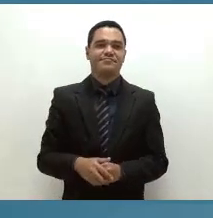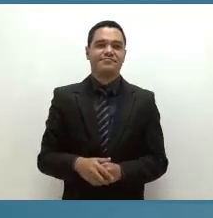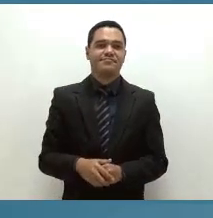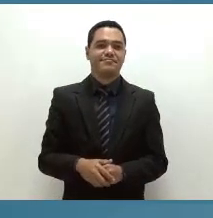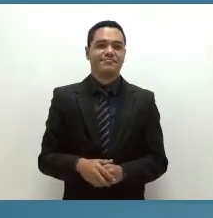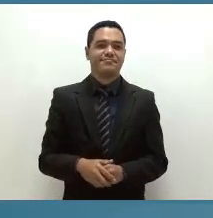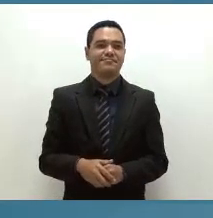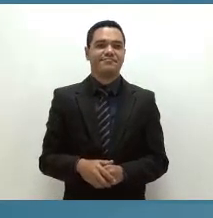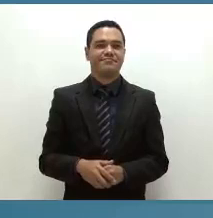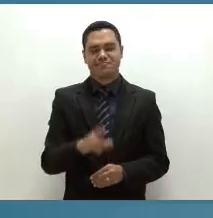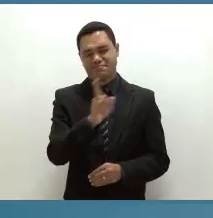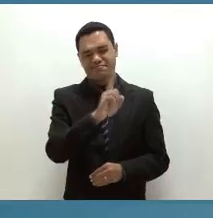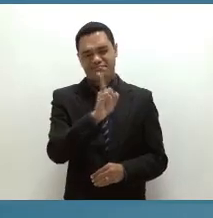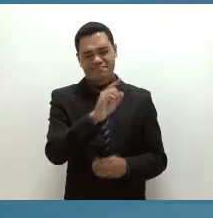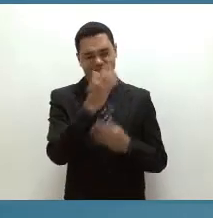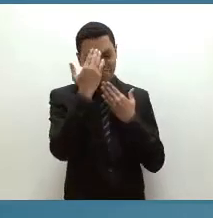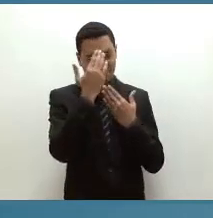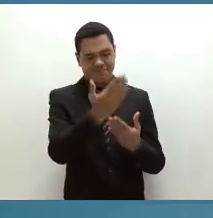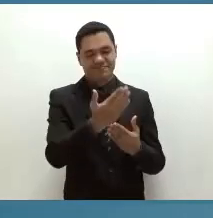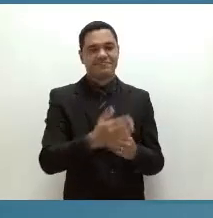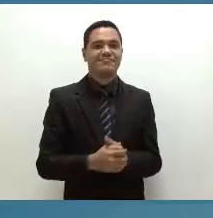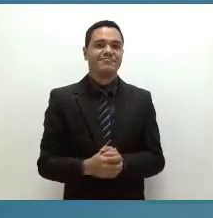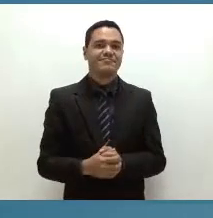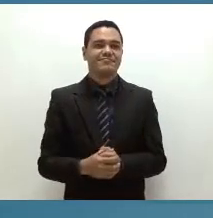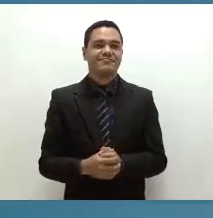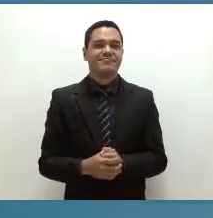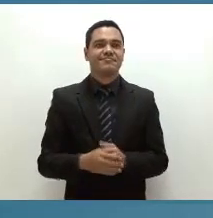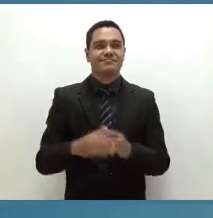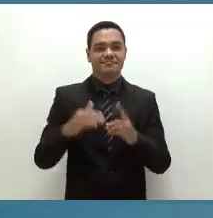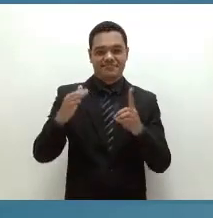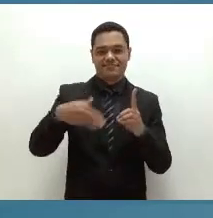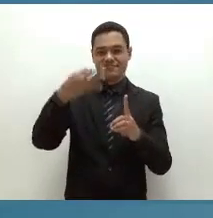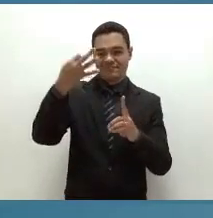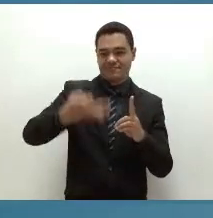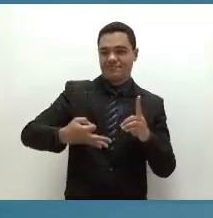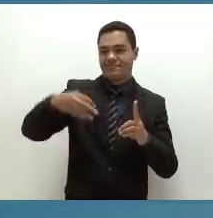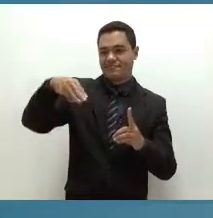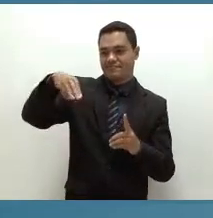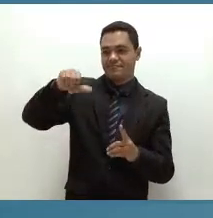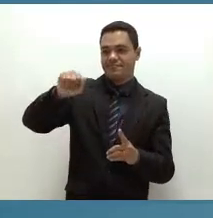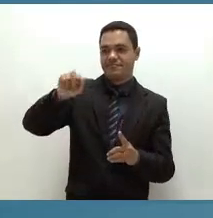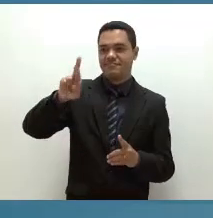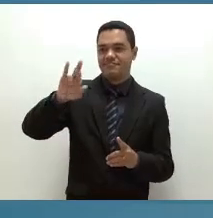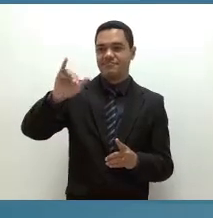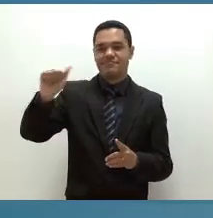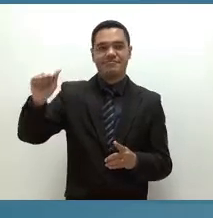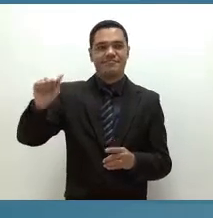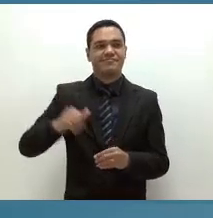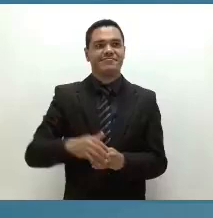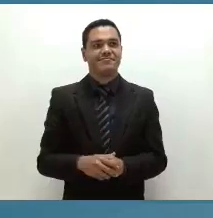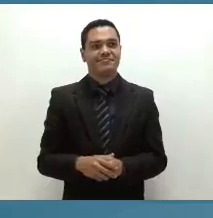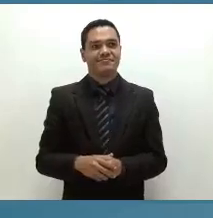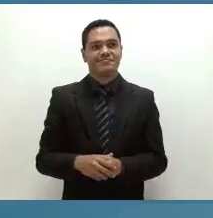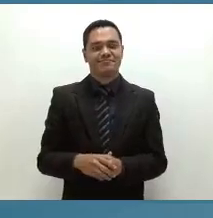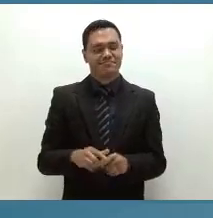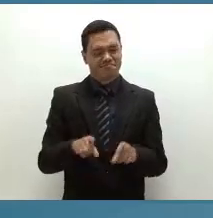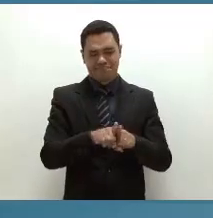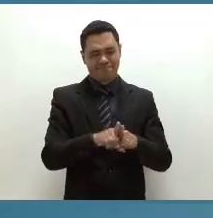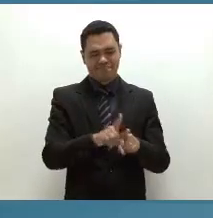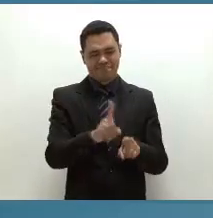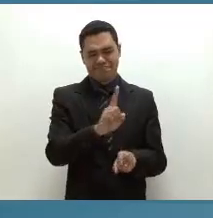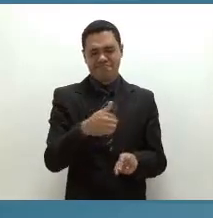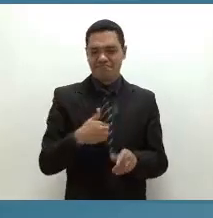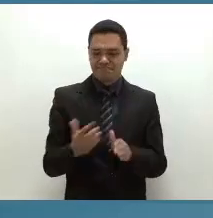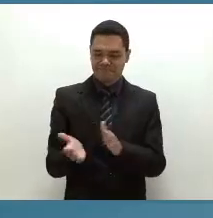Excelência. Desembargadora Maria do Céu Maciel Coutinho. Também não, Excelência. Já parabenizo o meu colega José Roberto.